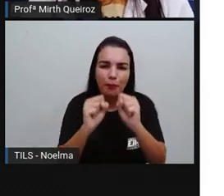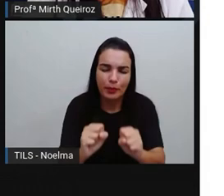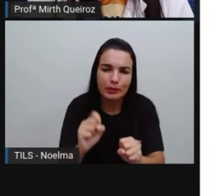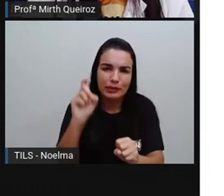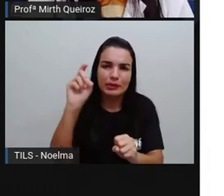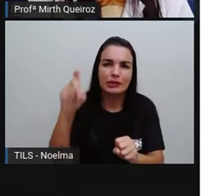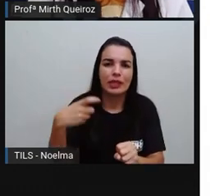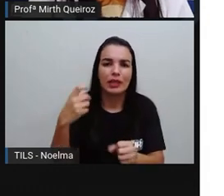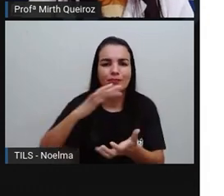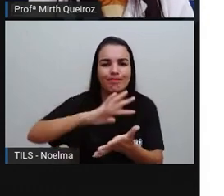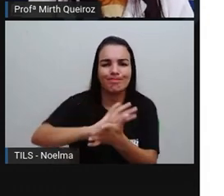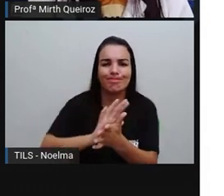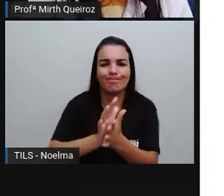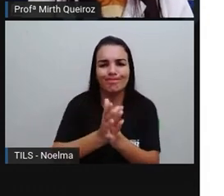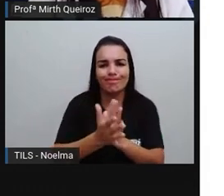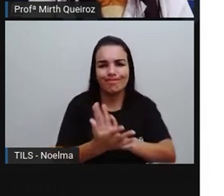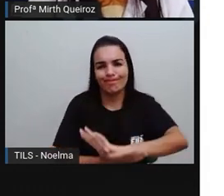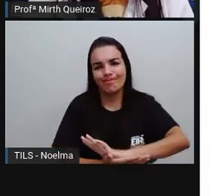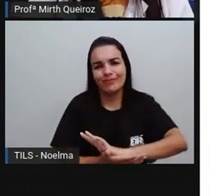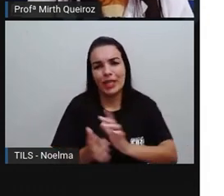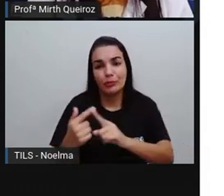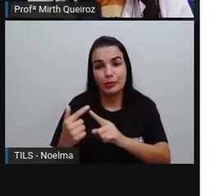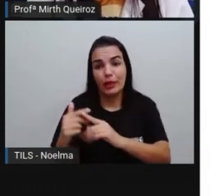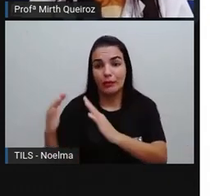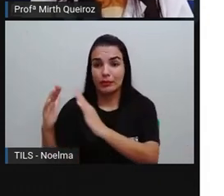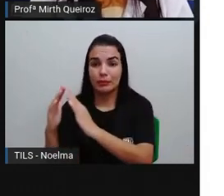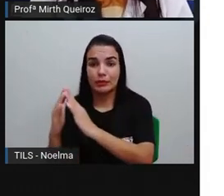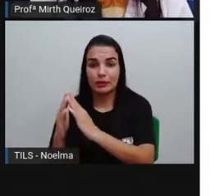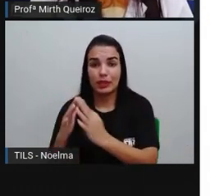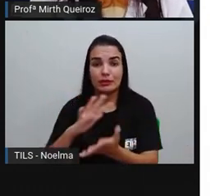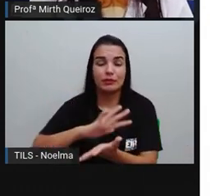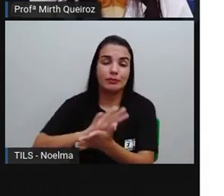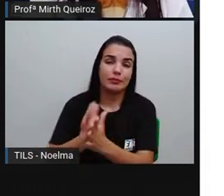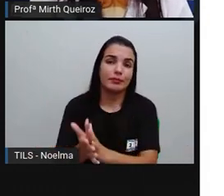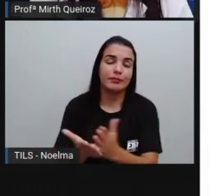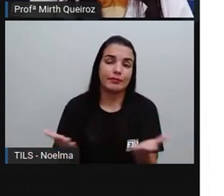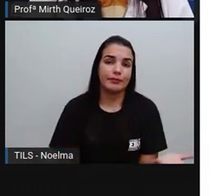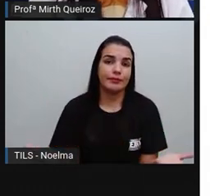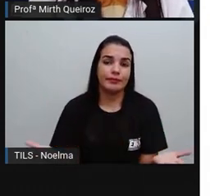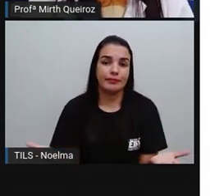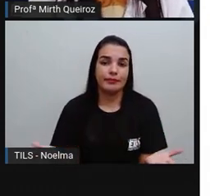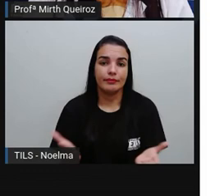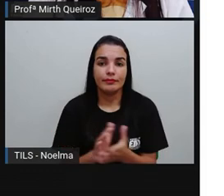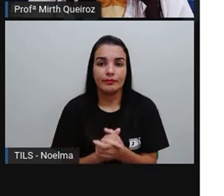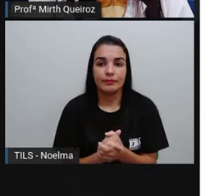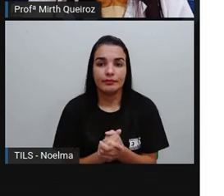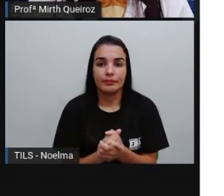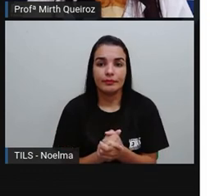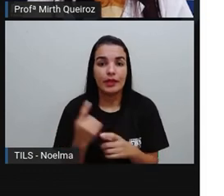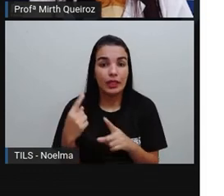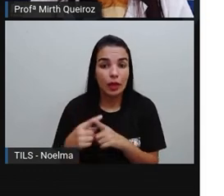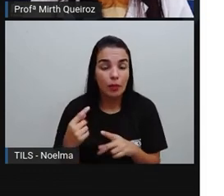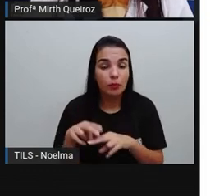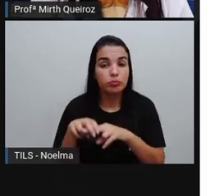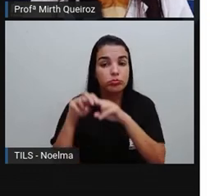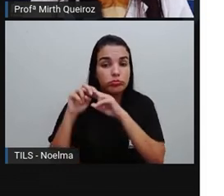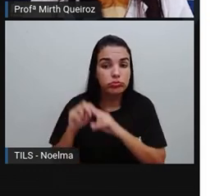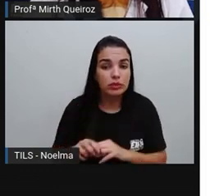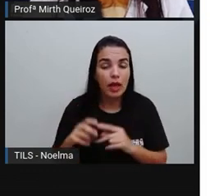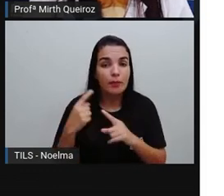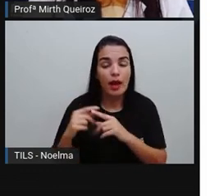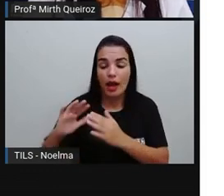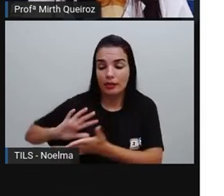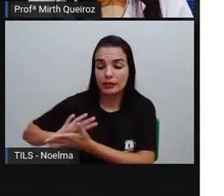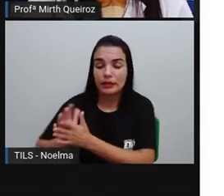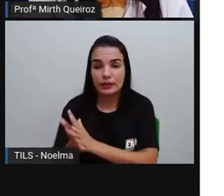ser extinto, né? Destruído ali por conta da destruição do seu habitat. É por isso que a destruição do habitat é